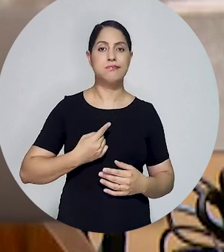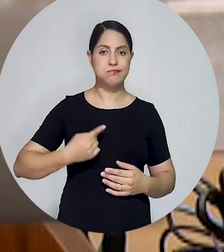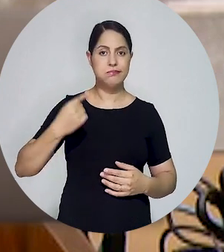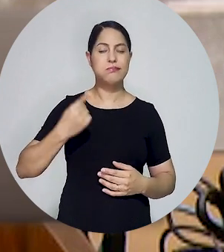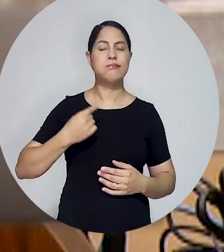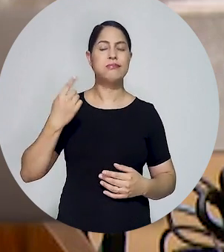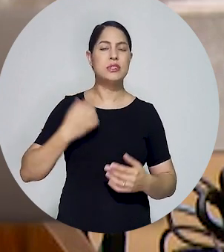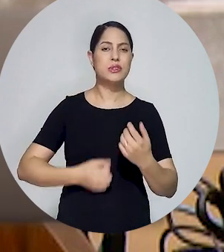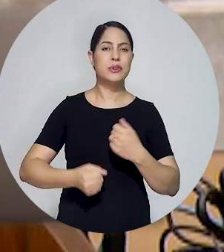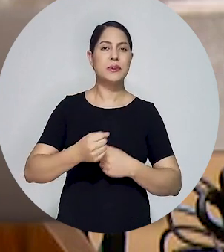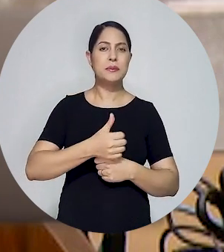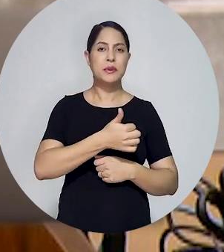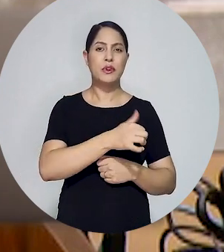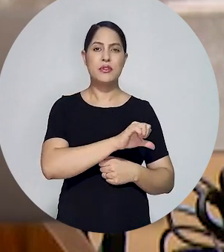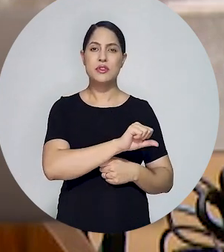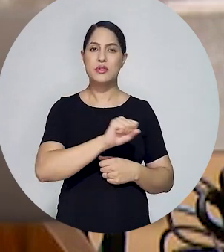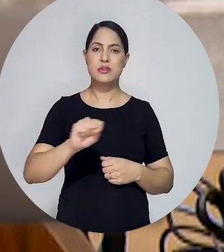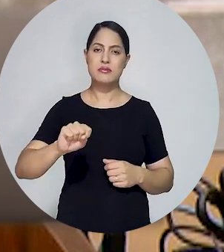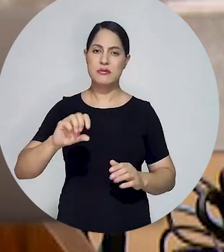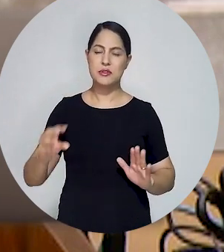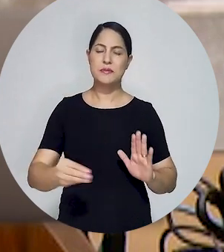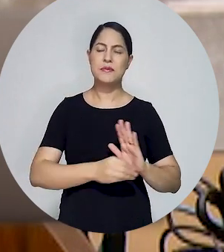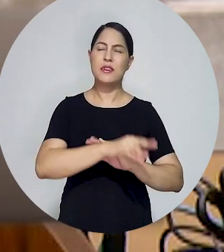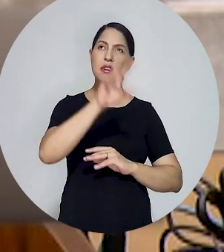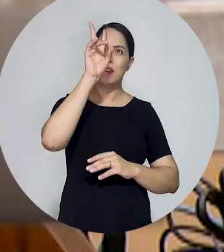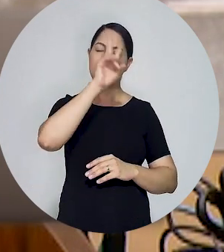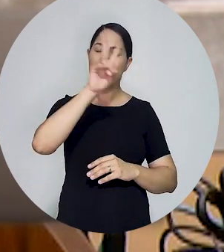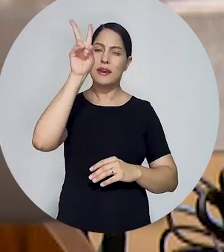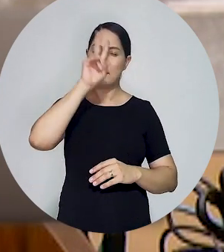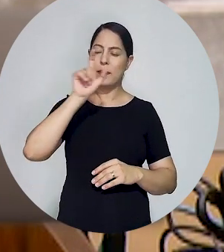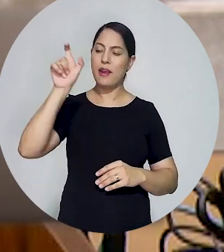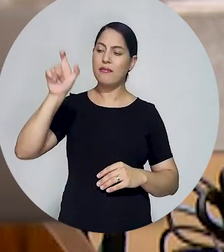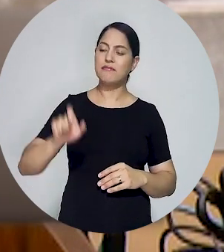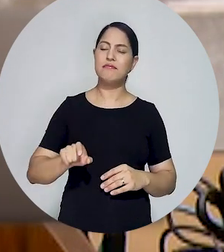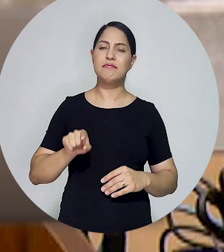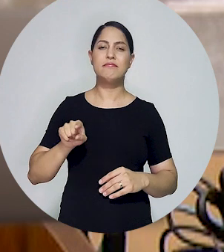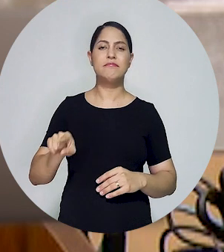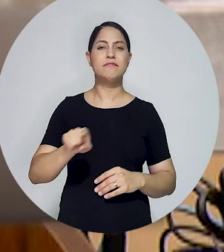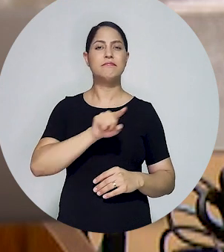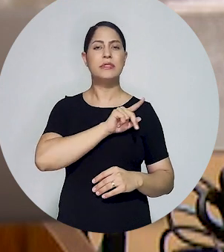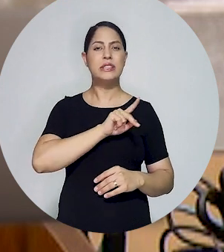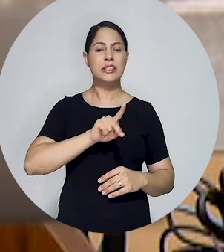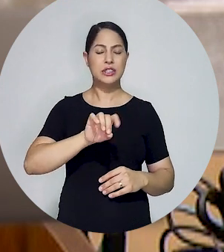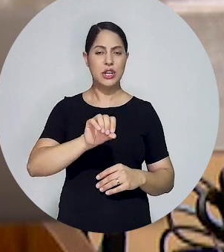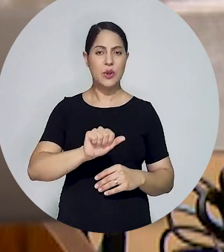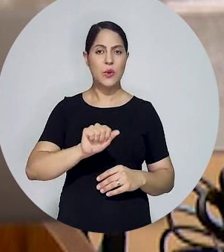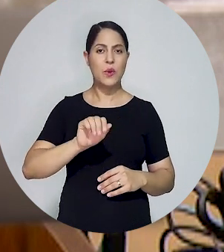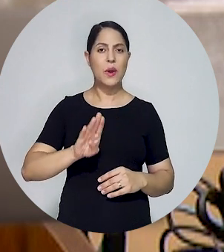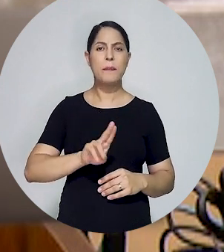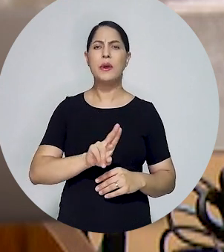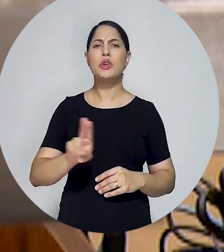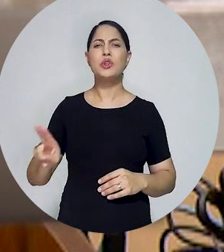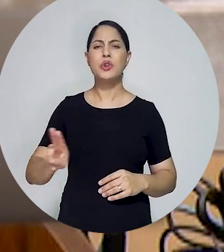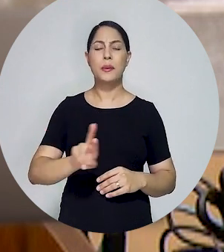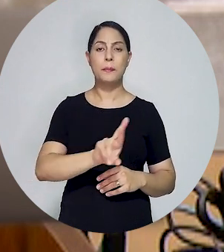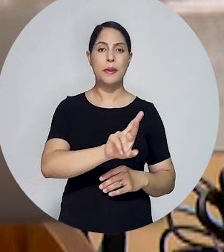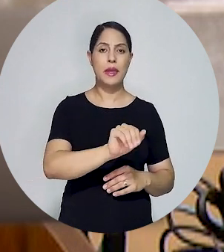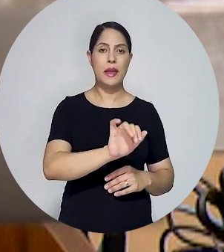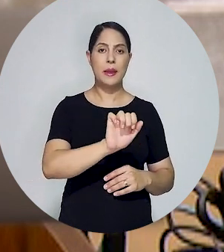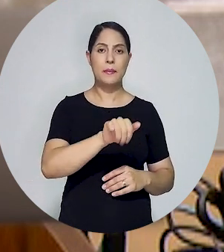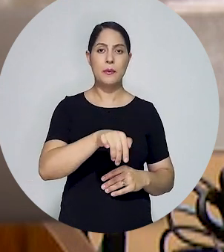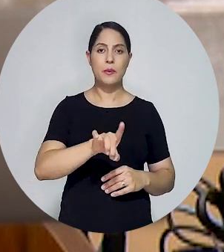da Carta de 1988. Podemos lembrar da valorosa atuação do eterno presidente da